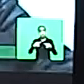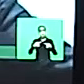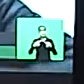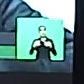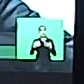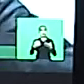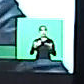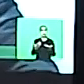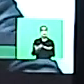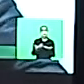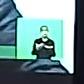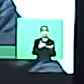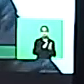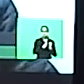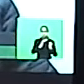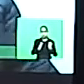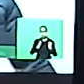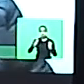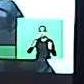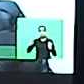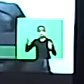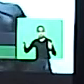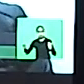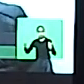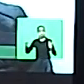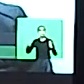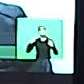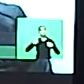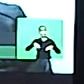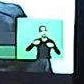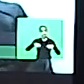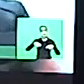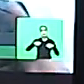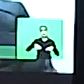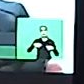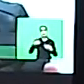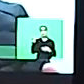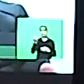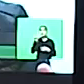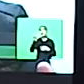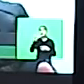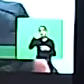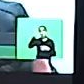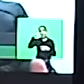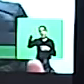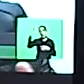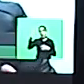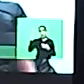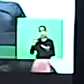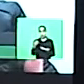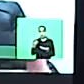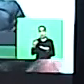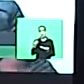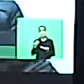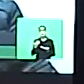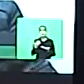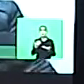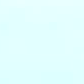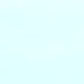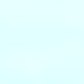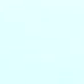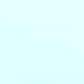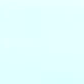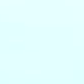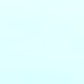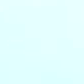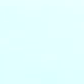Durante a reunião ordinária desta quarta-feira, o deputado Padre Pedro Baldiceira, do PT, falou sobre o projeto de lei apresentado por ele,